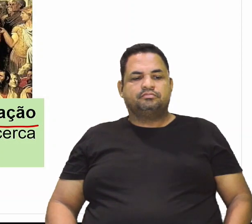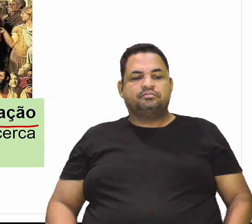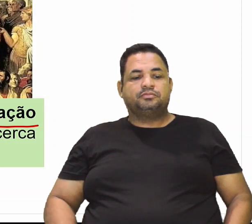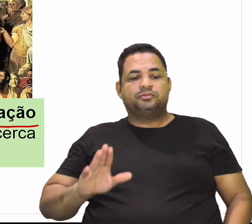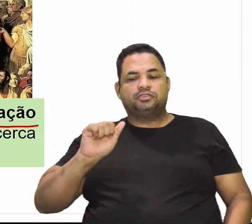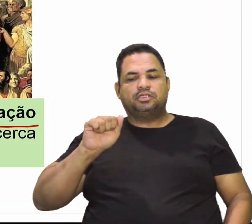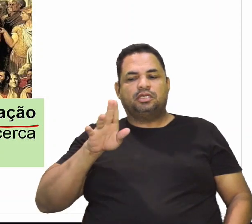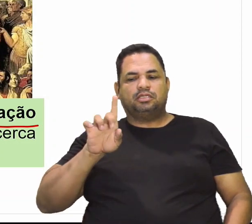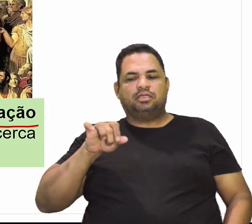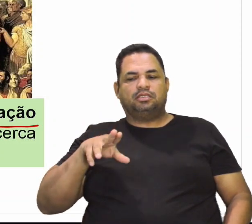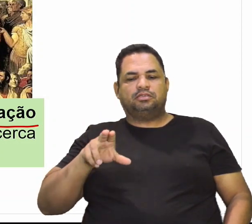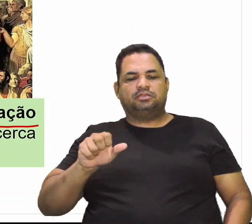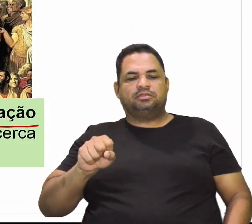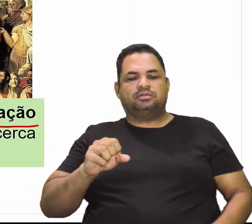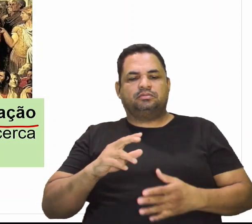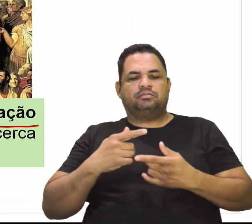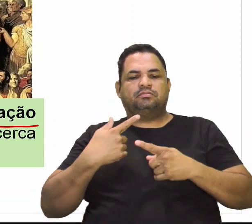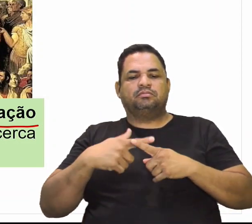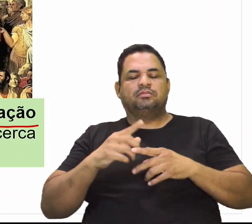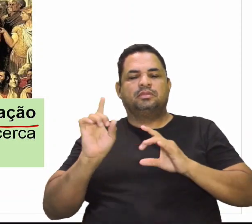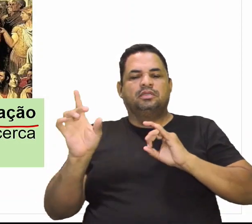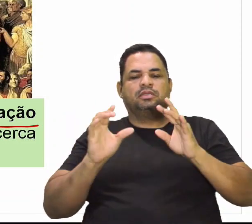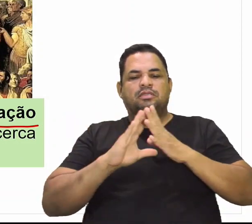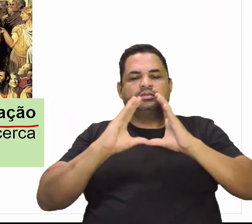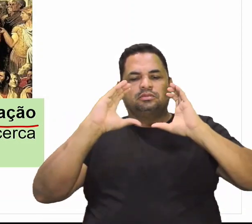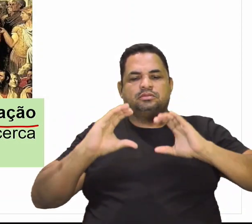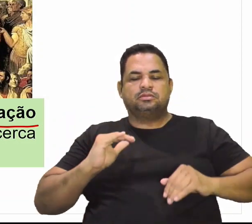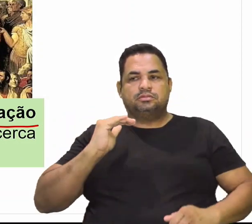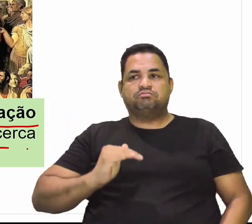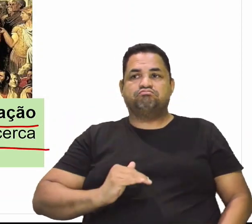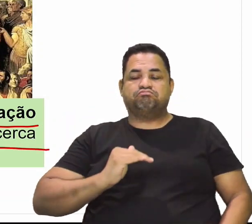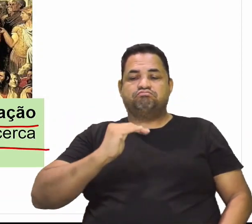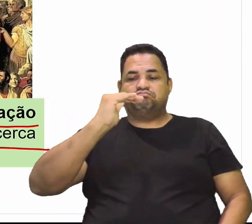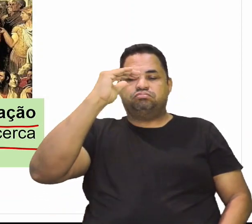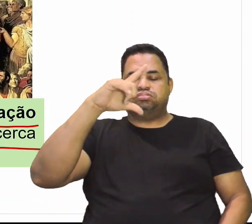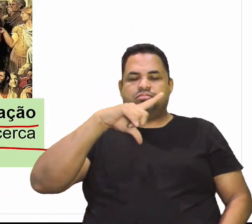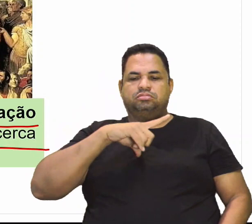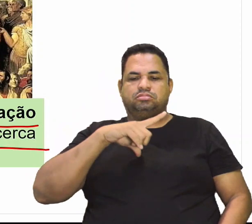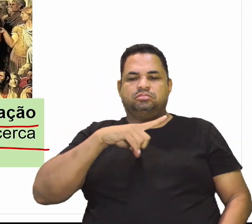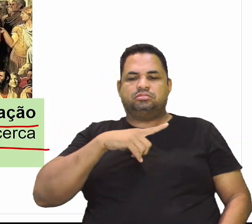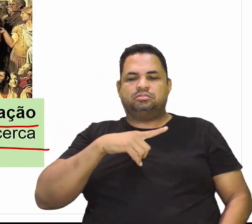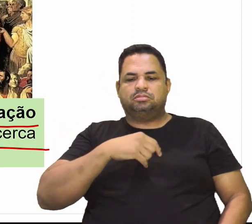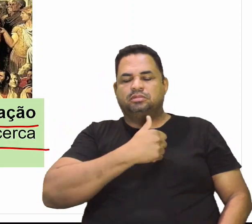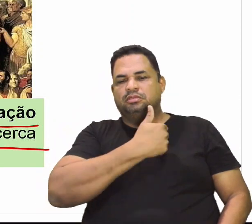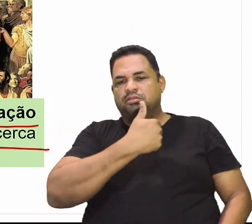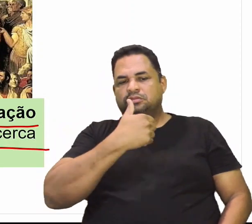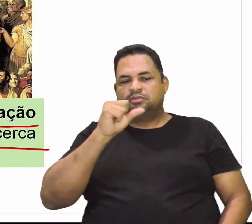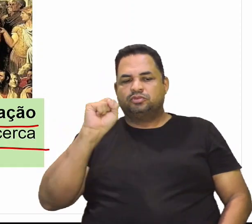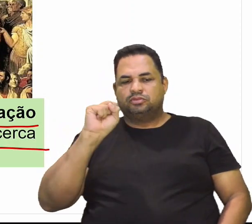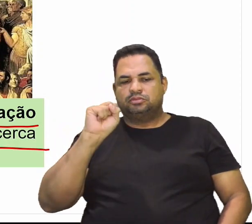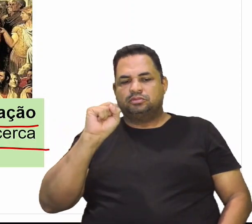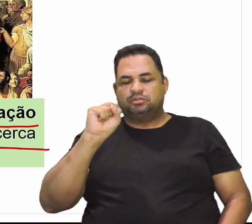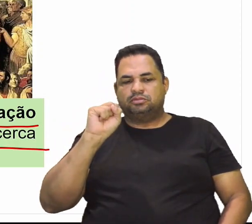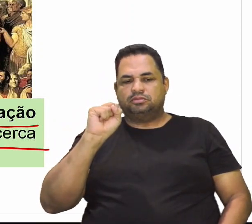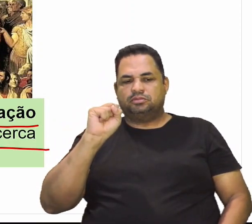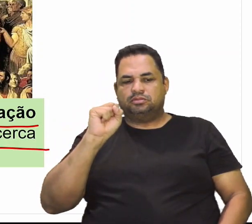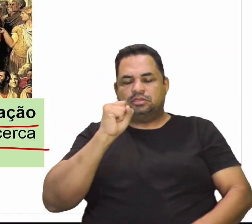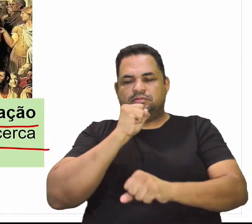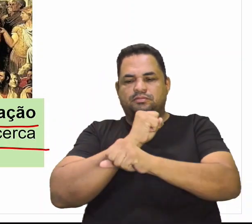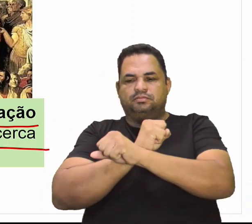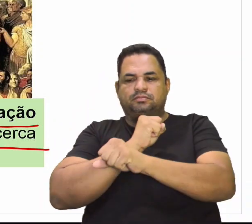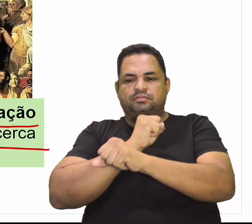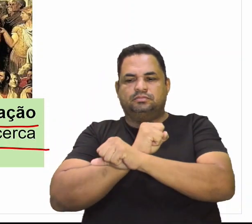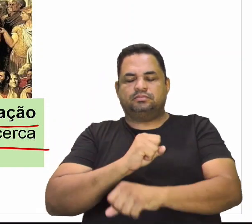ateniense. Pois para cada cidadão adulto, chegou a existir cerca de 18